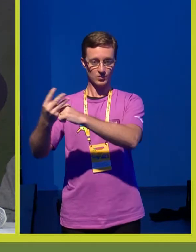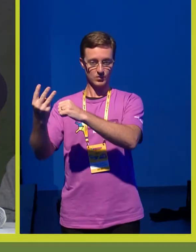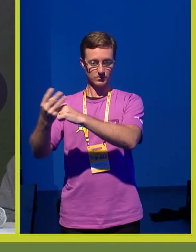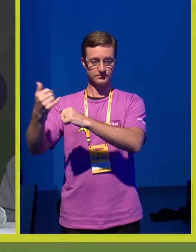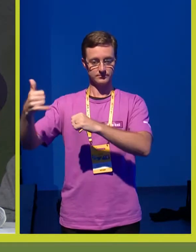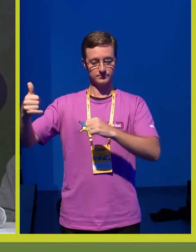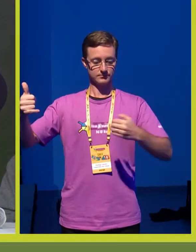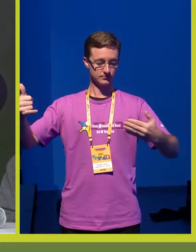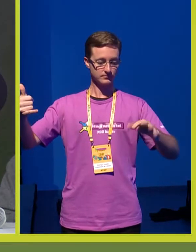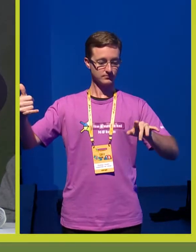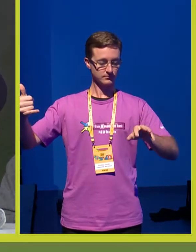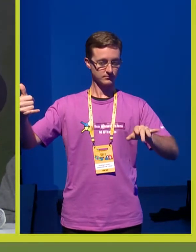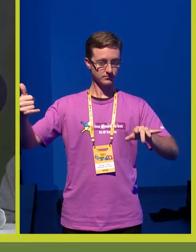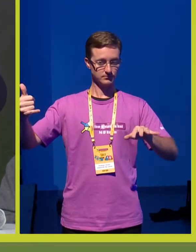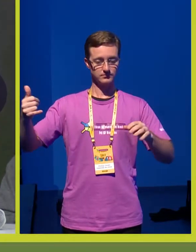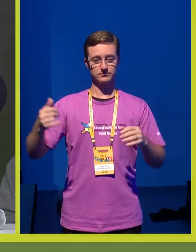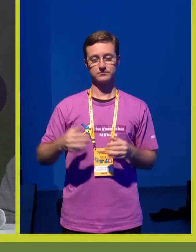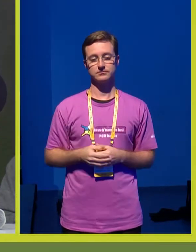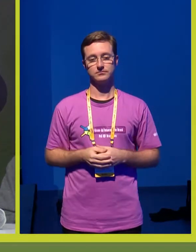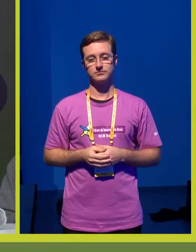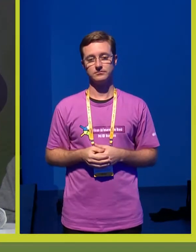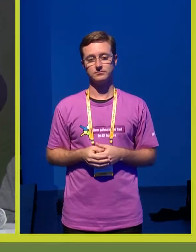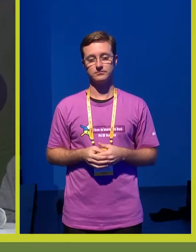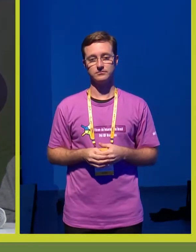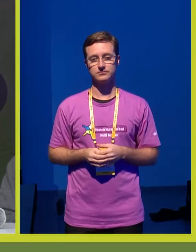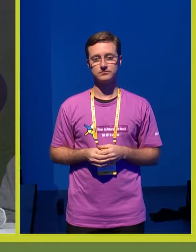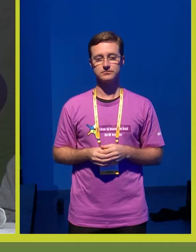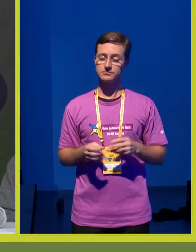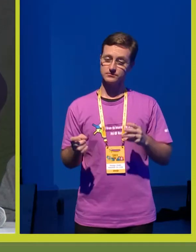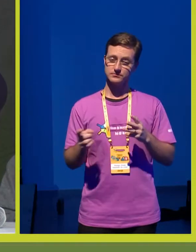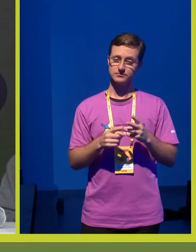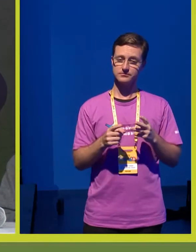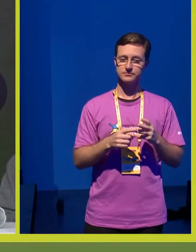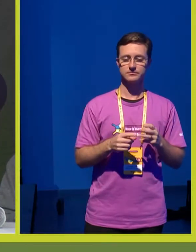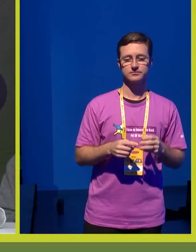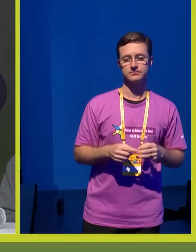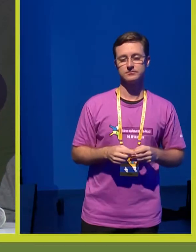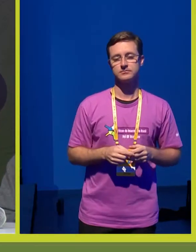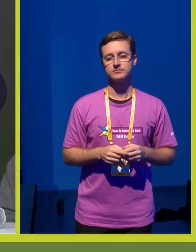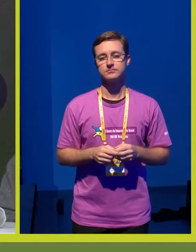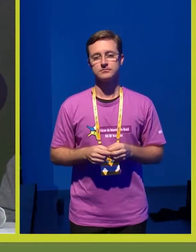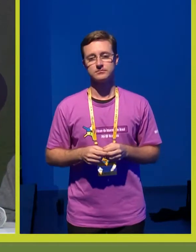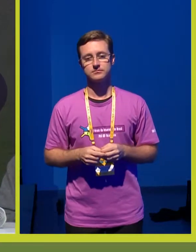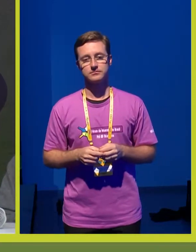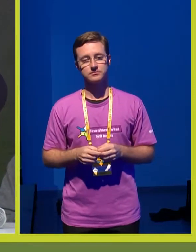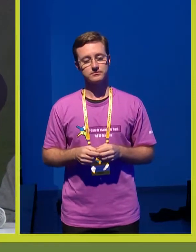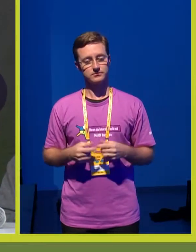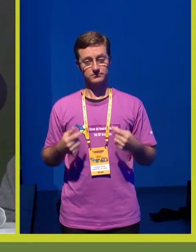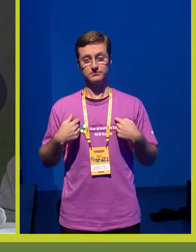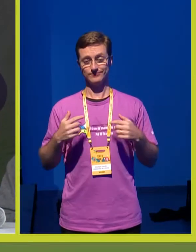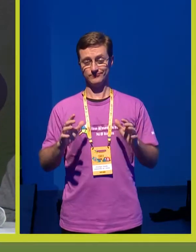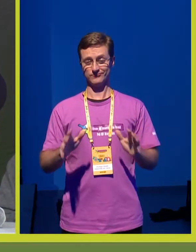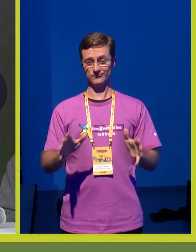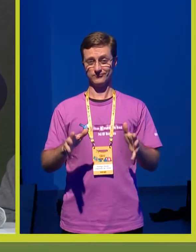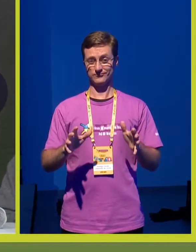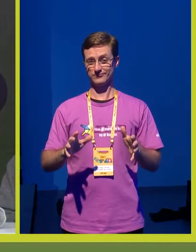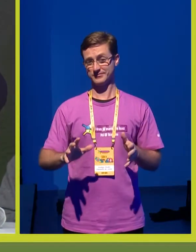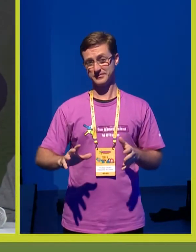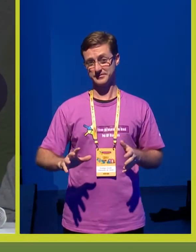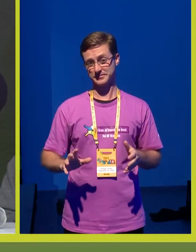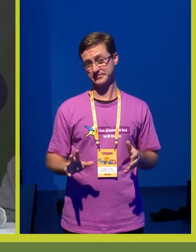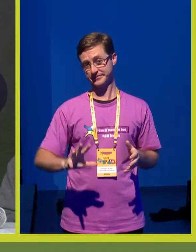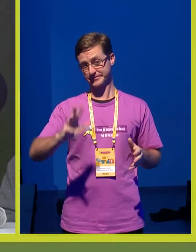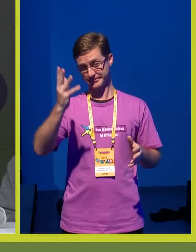todos para trás Milena com relação a dúvida do lado de quem já participou desse tipo de situação de